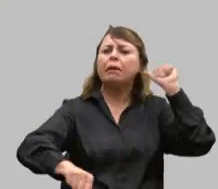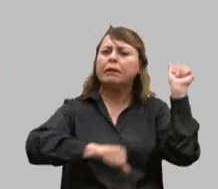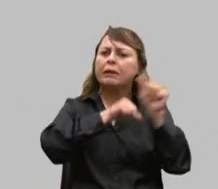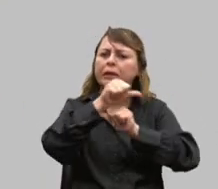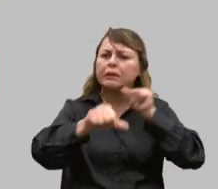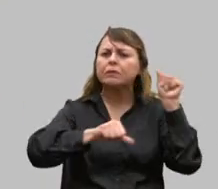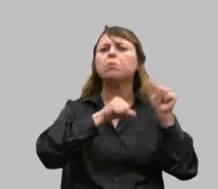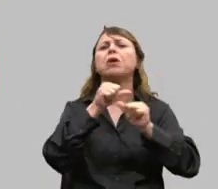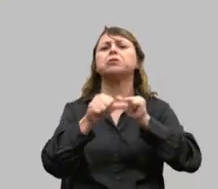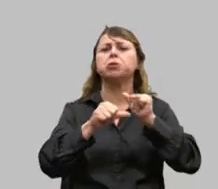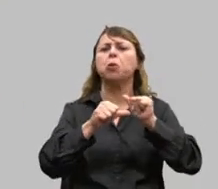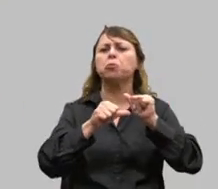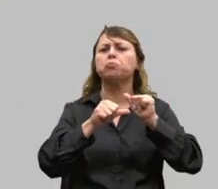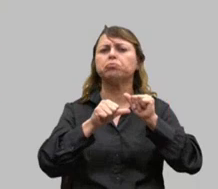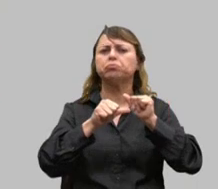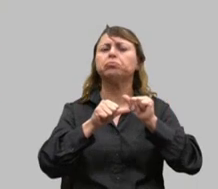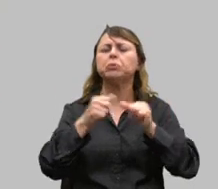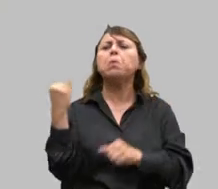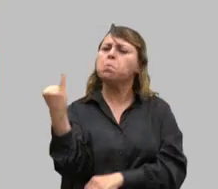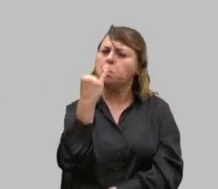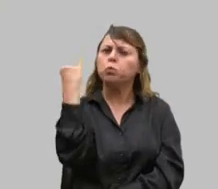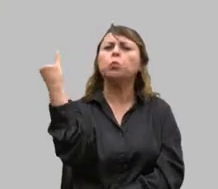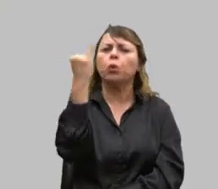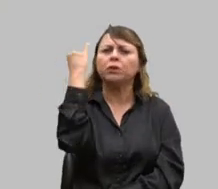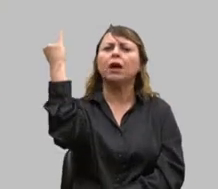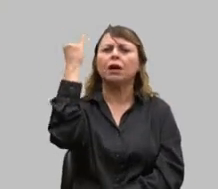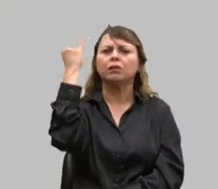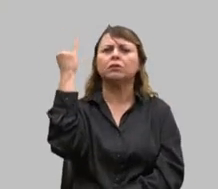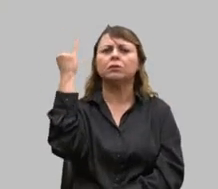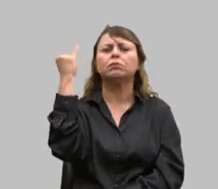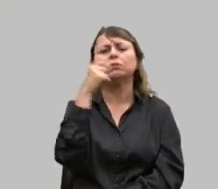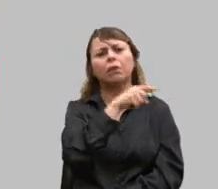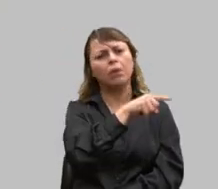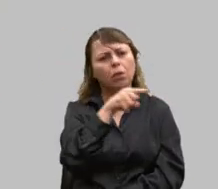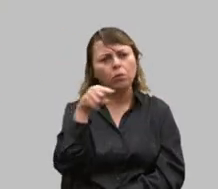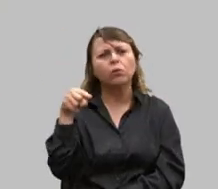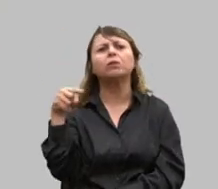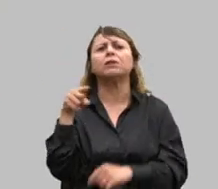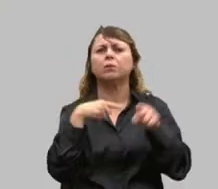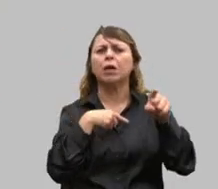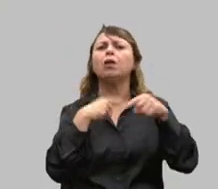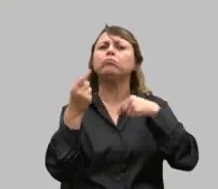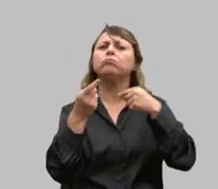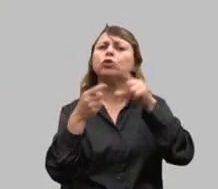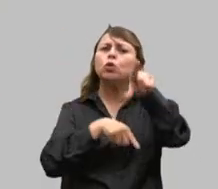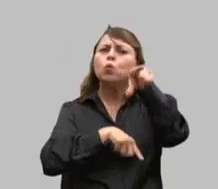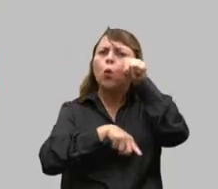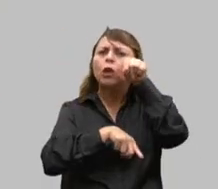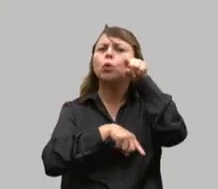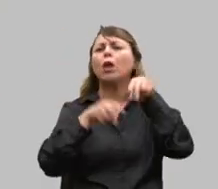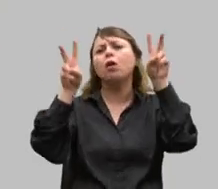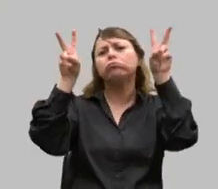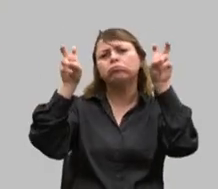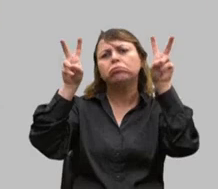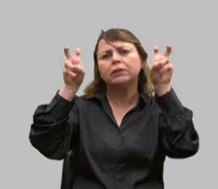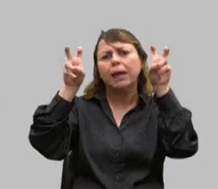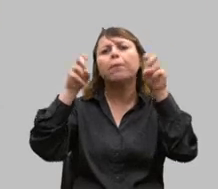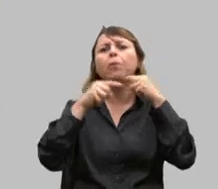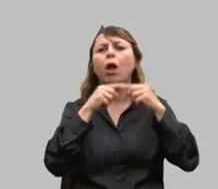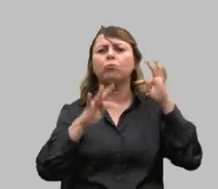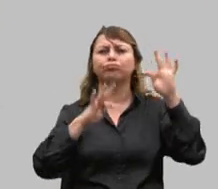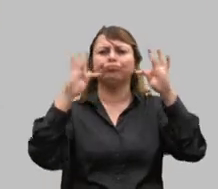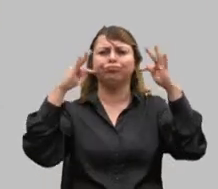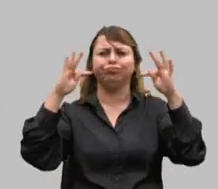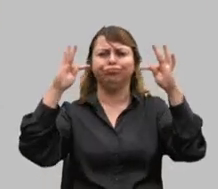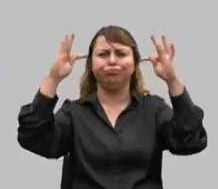grande e é muito importante que você estivesse escolhido esse tema porque a tecnologia isso